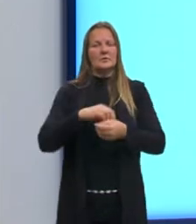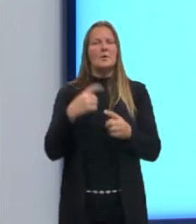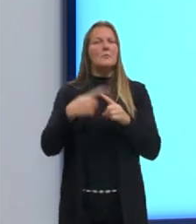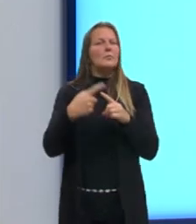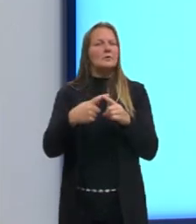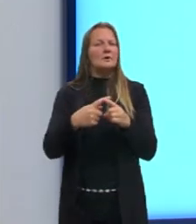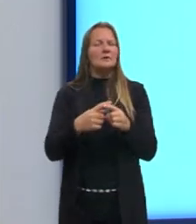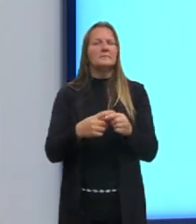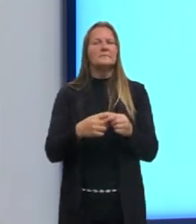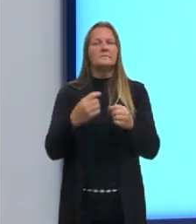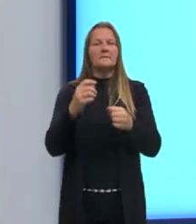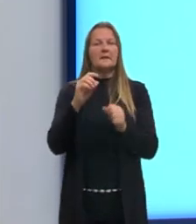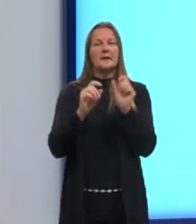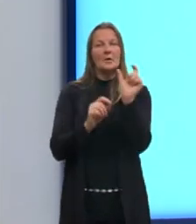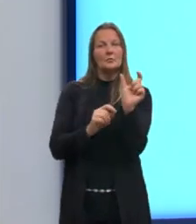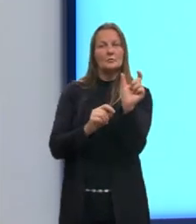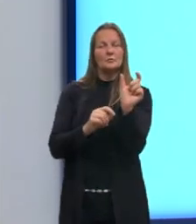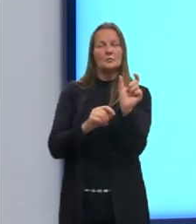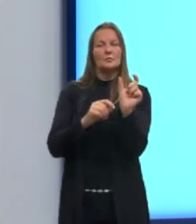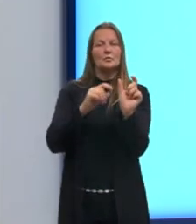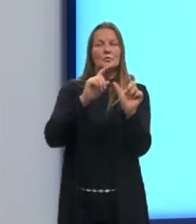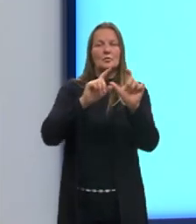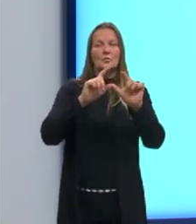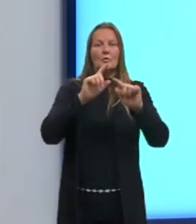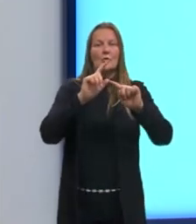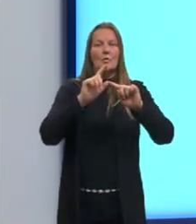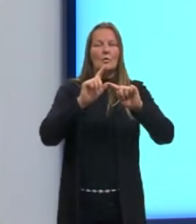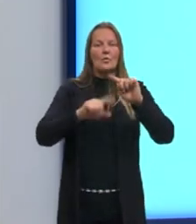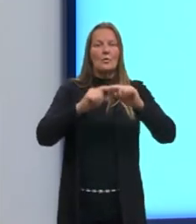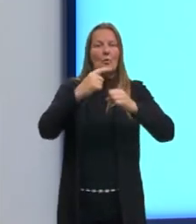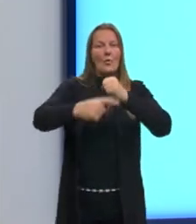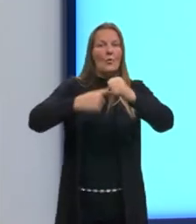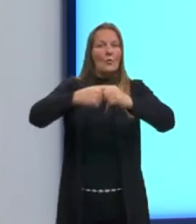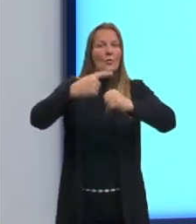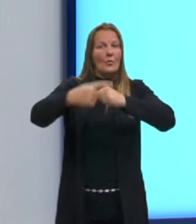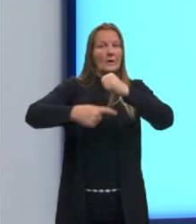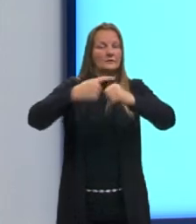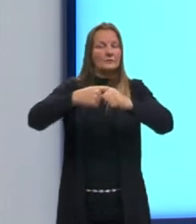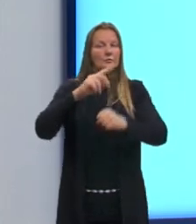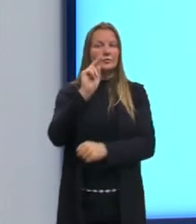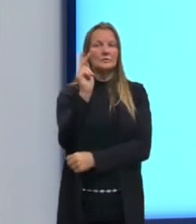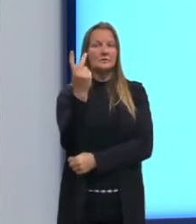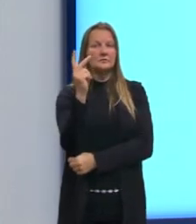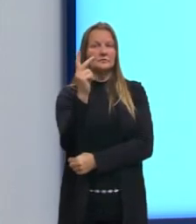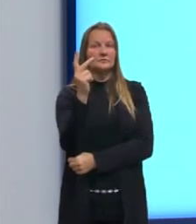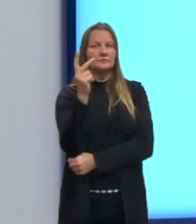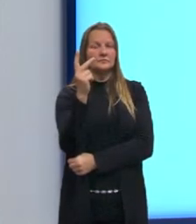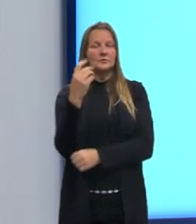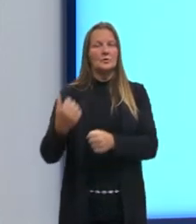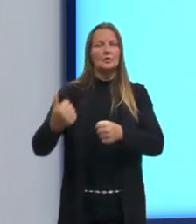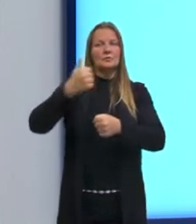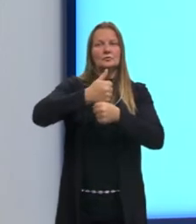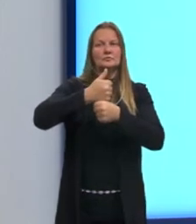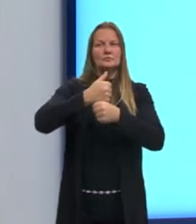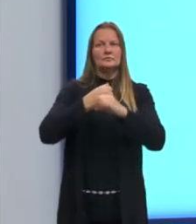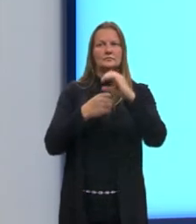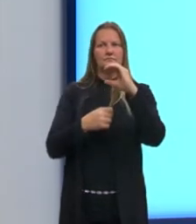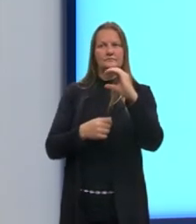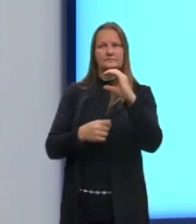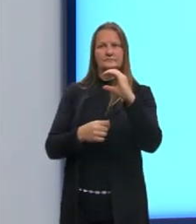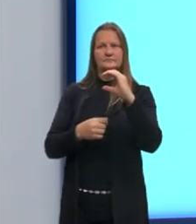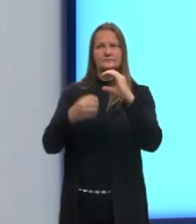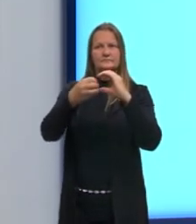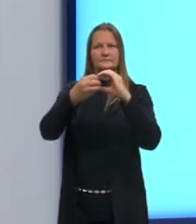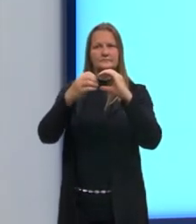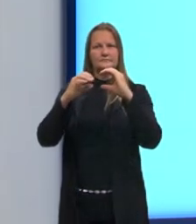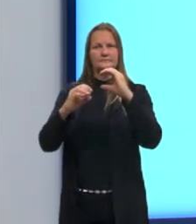vai substituir um ou mais átomo de hidrogênio do composto orgânico